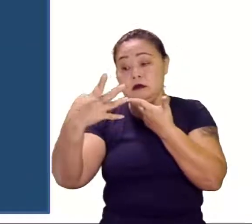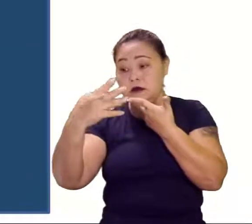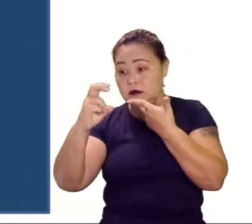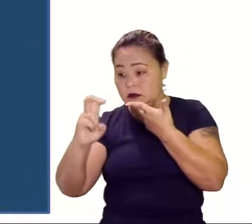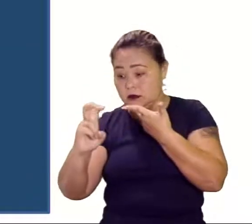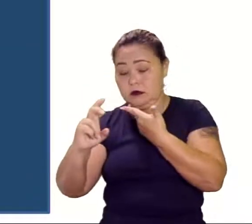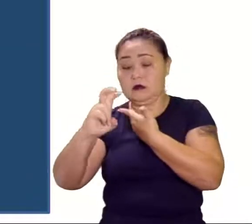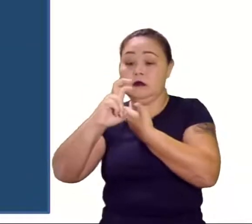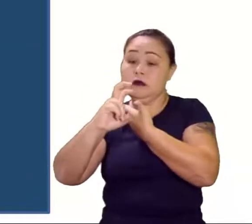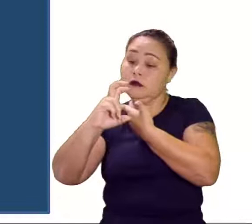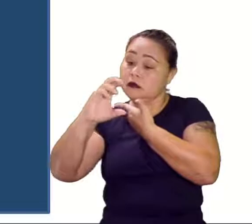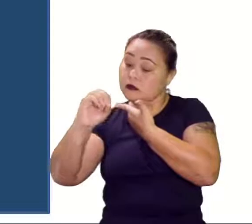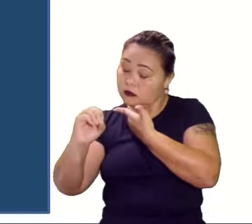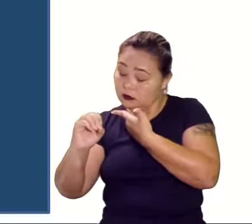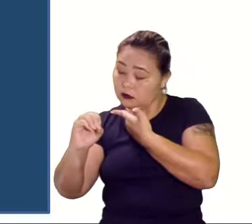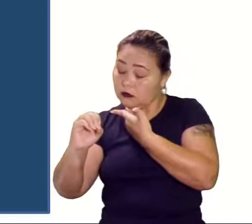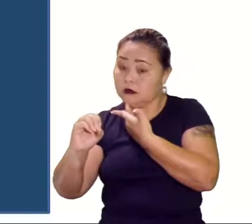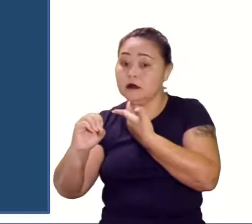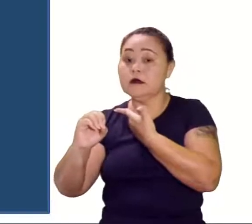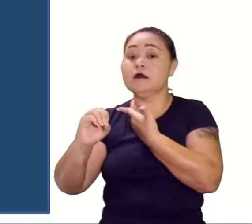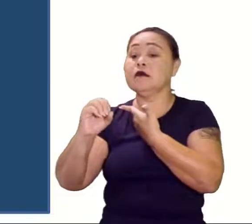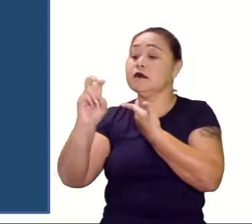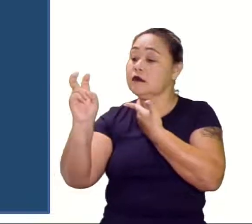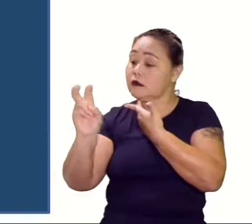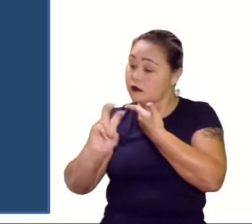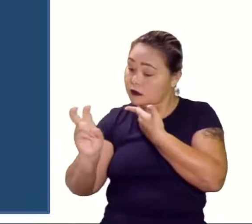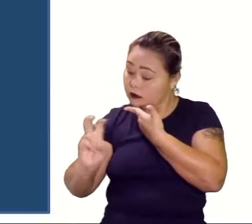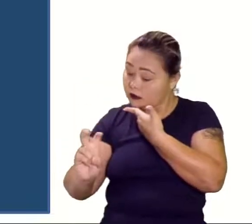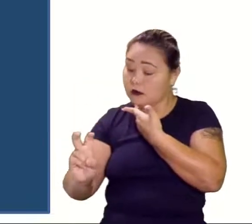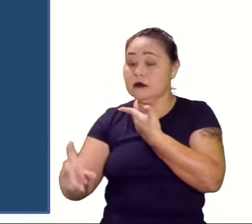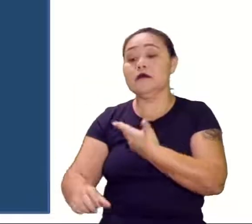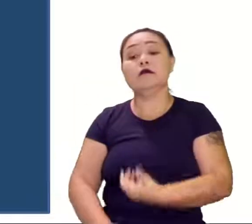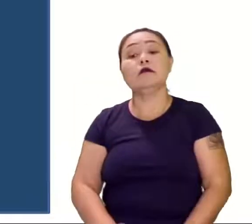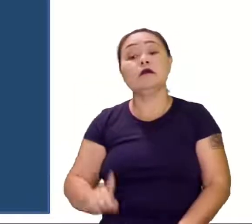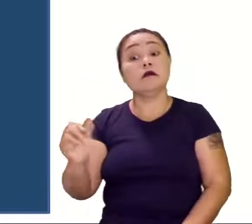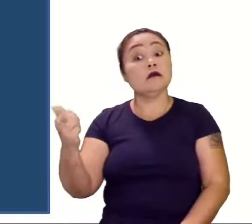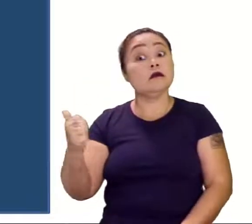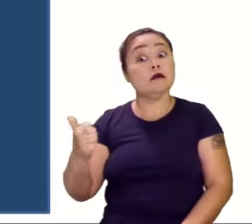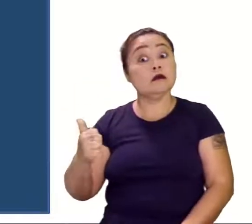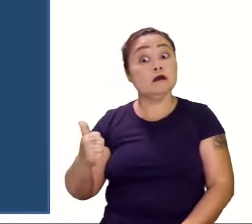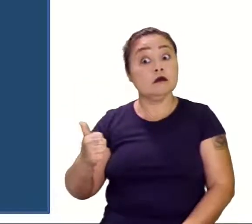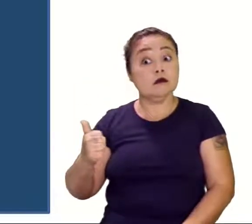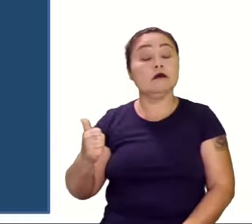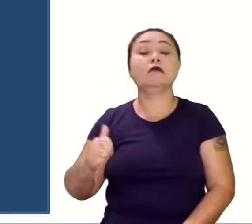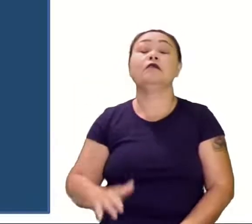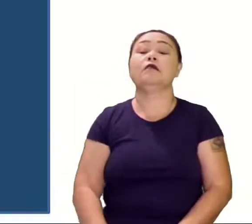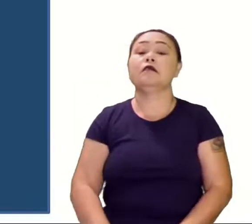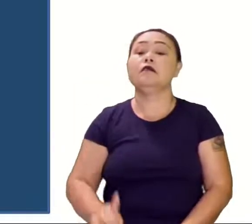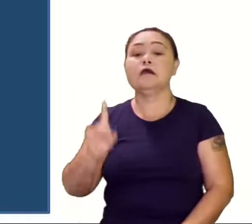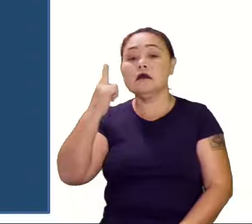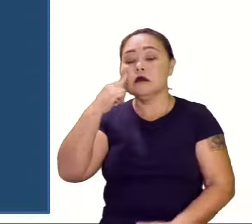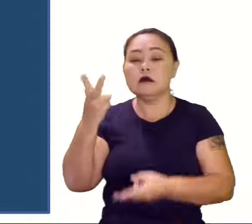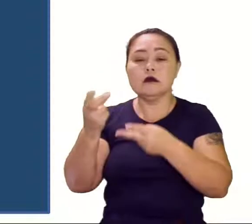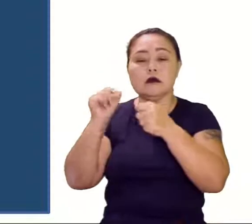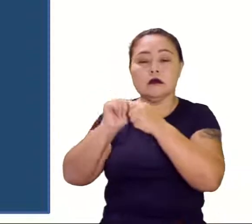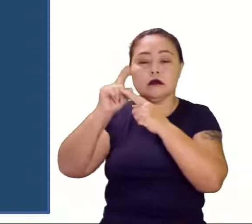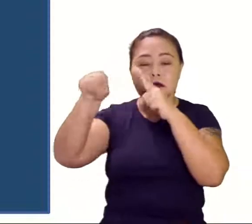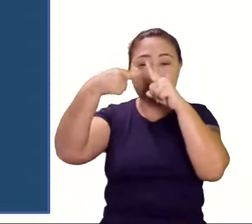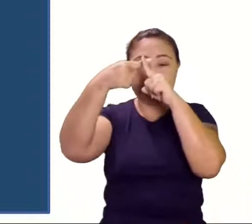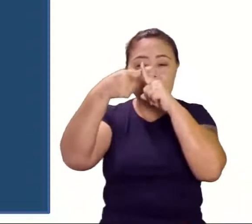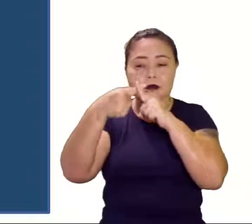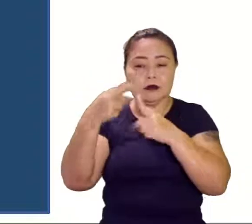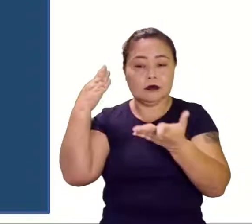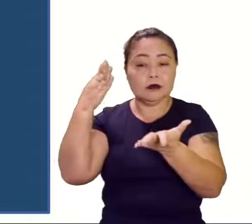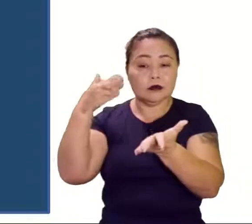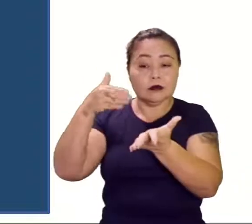40, 45, 50, 55. 11 termos. 11 termos. Era só perceber a tabuada, não é? Dos 5